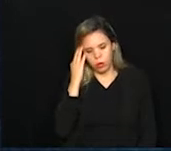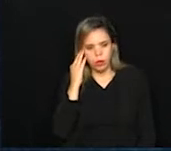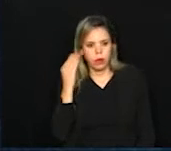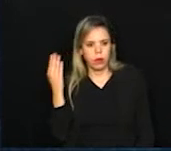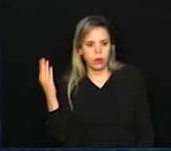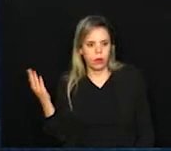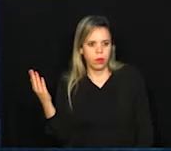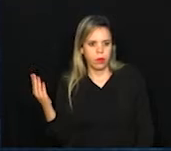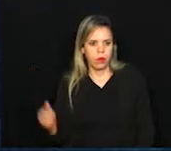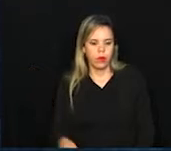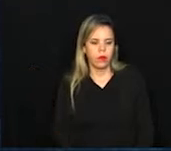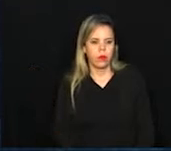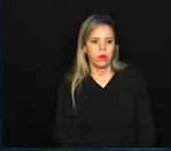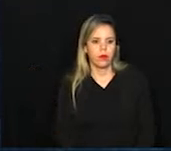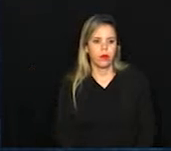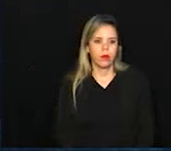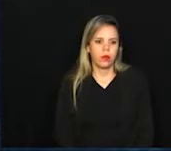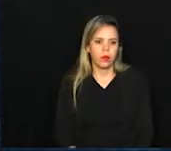eram